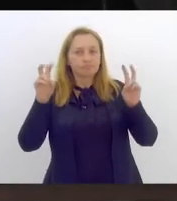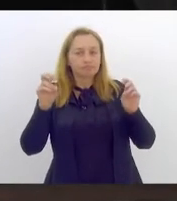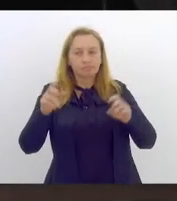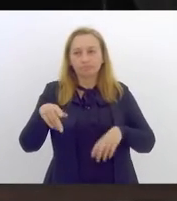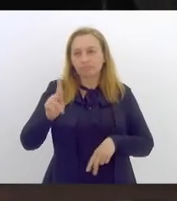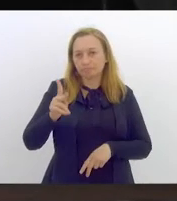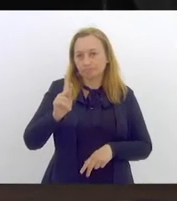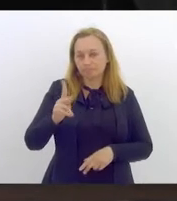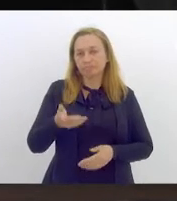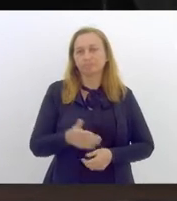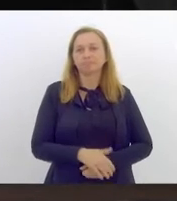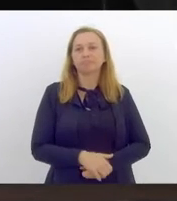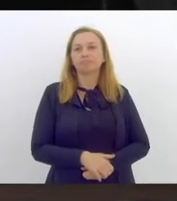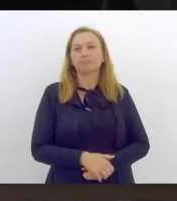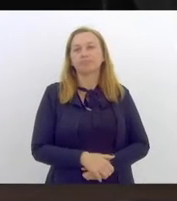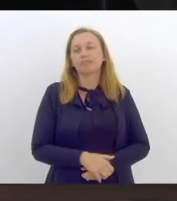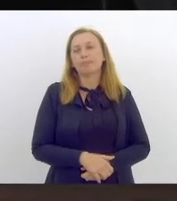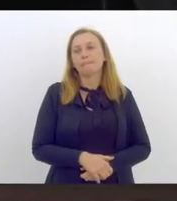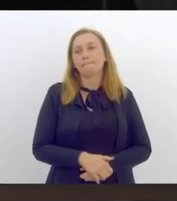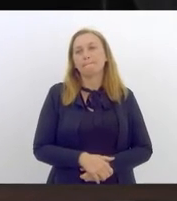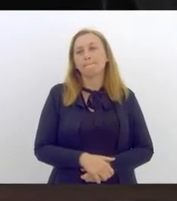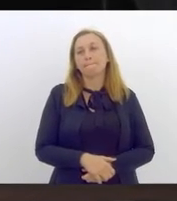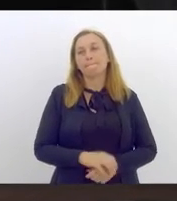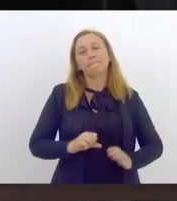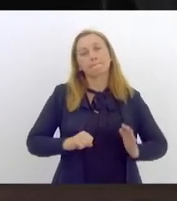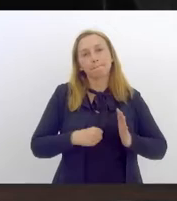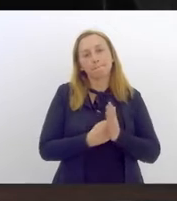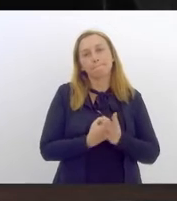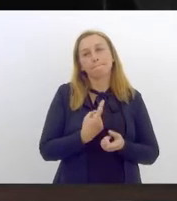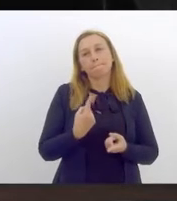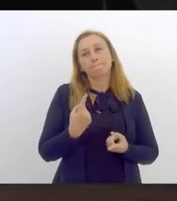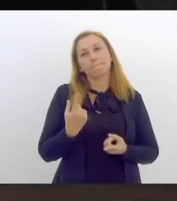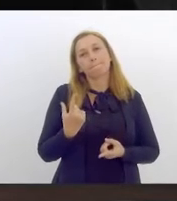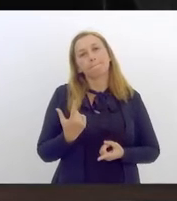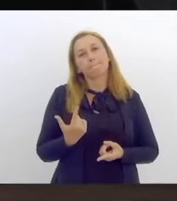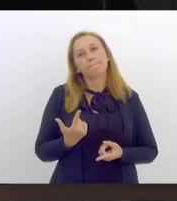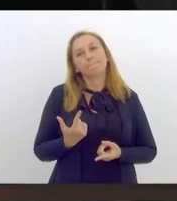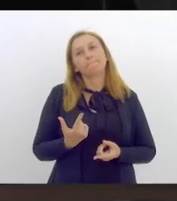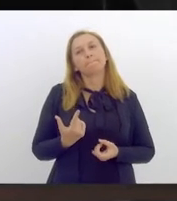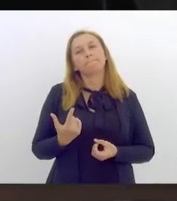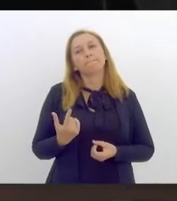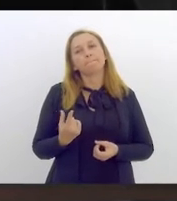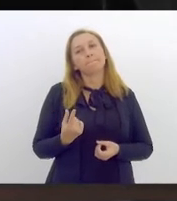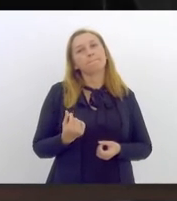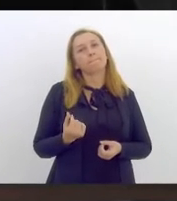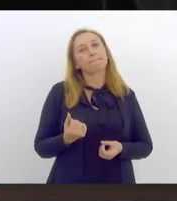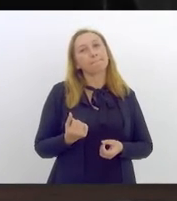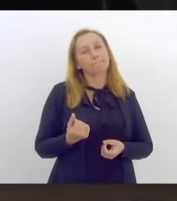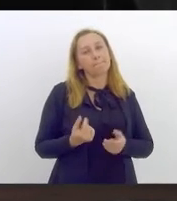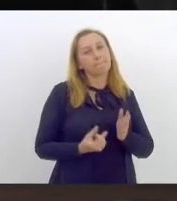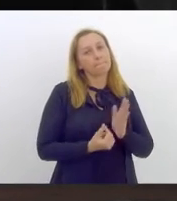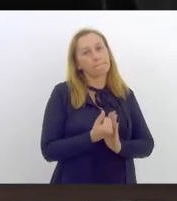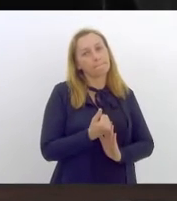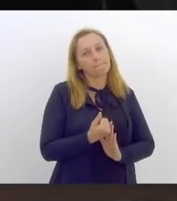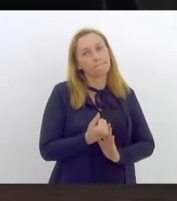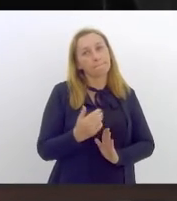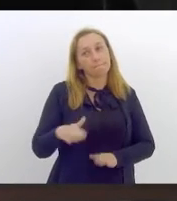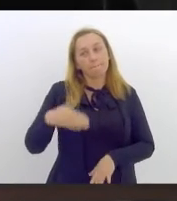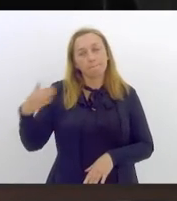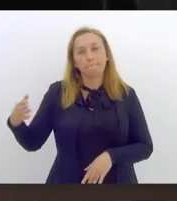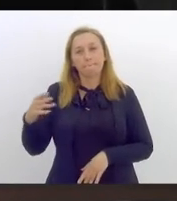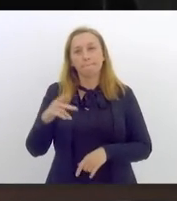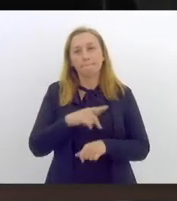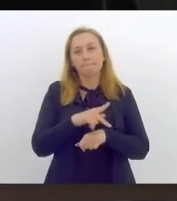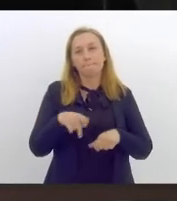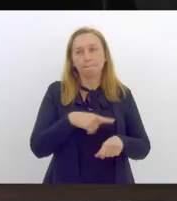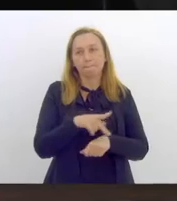e participações especiais são impactadas por pressupostos financeiros e econômicos internacionais sobre